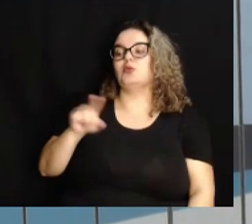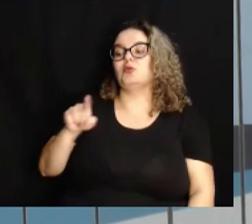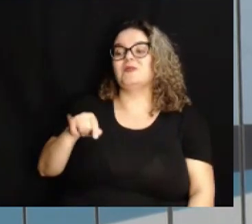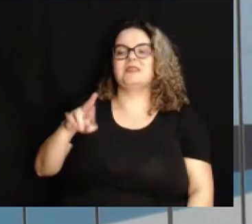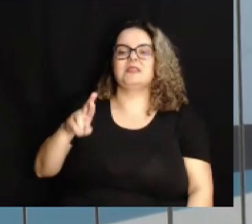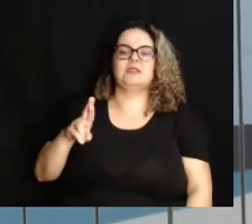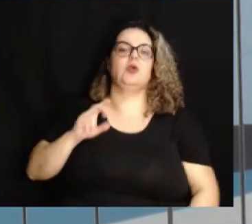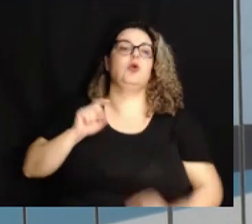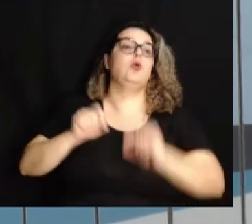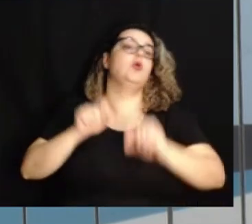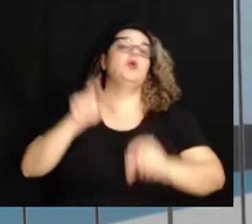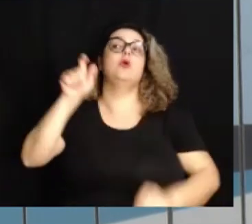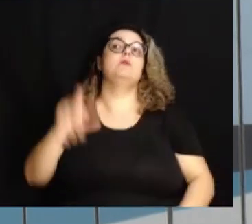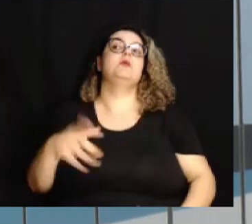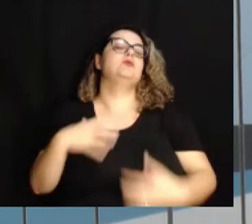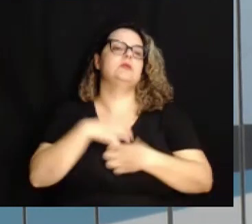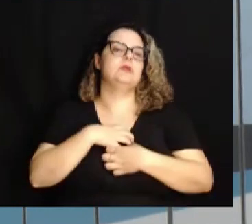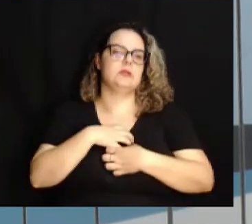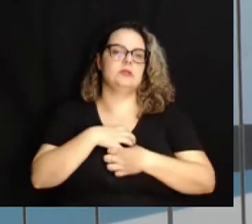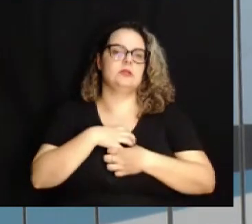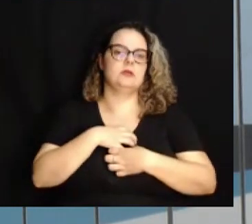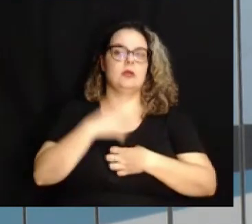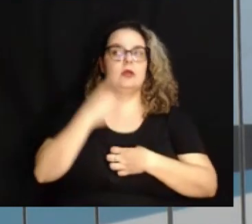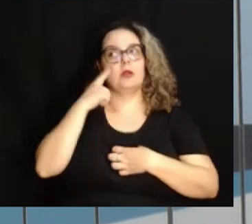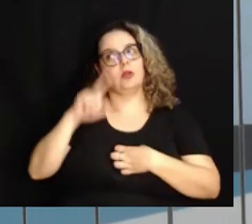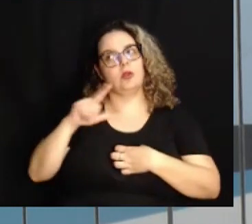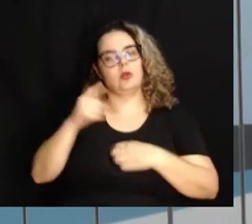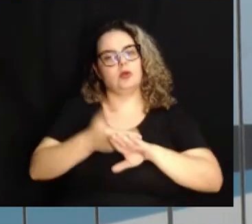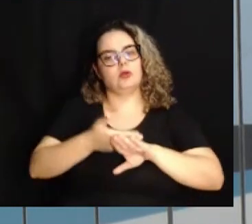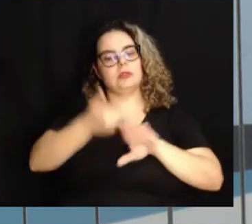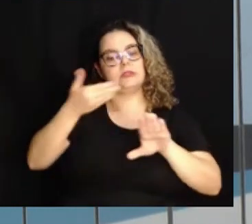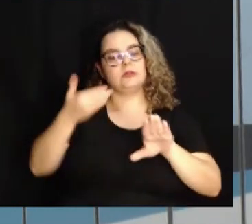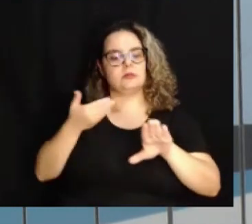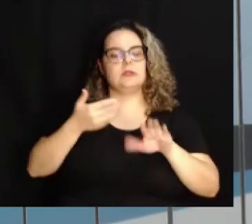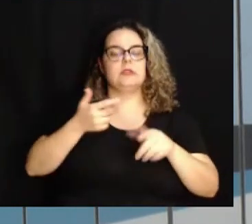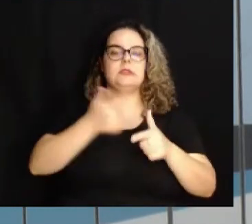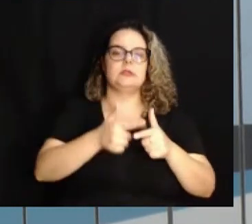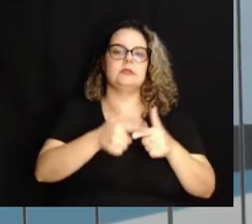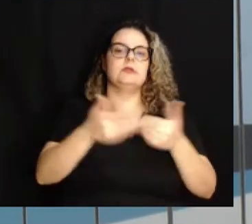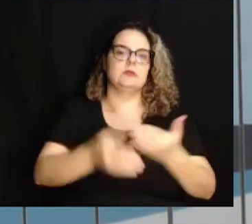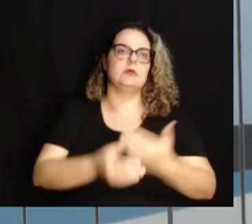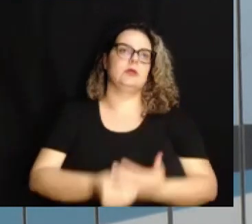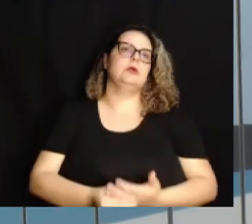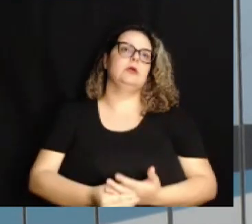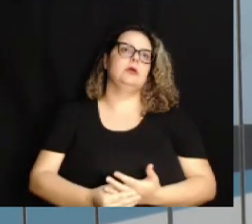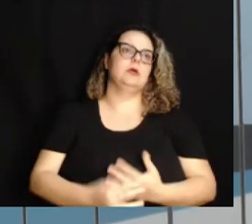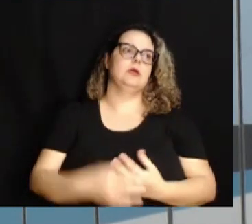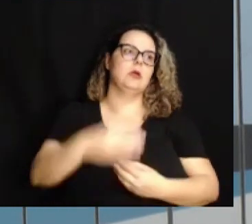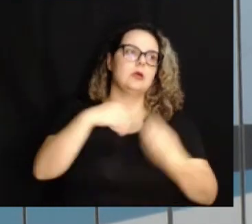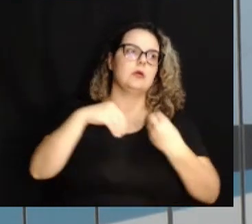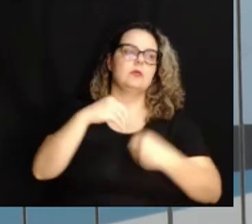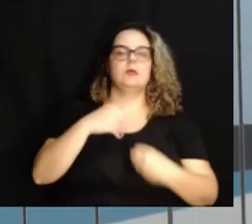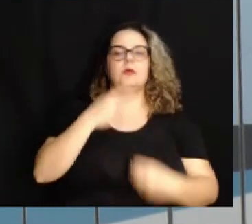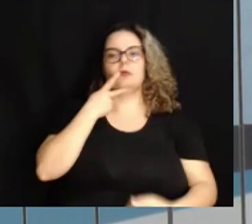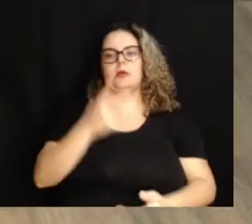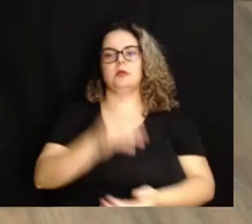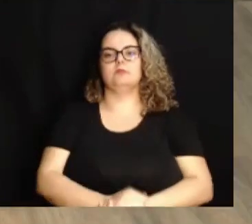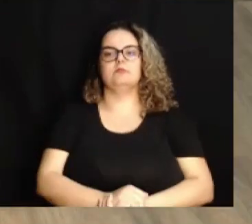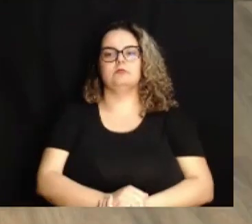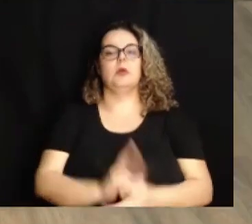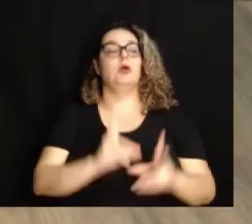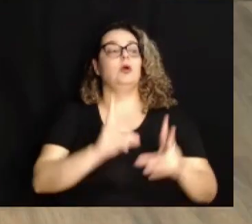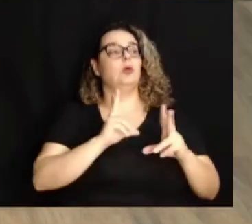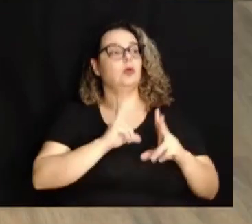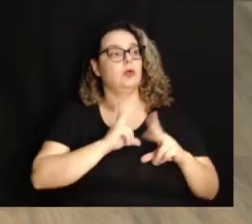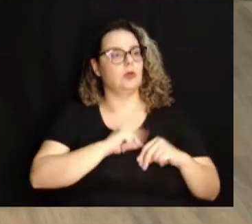e isso, claro, que nos afasta dessa raiz, dessa questão toda emocional que nós estamos falando. Poxa vida, né? Tem alguns